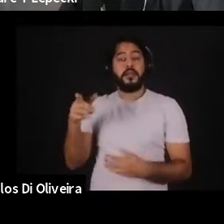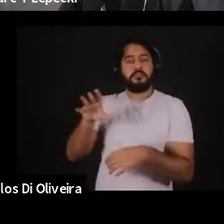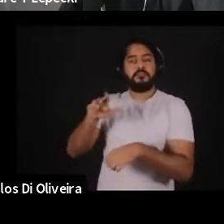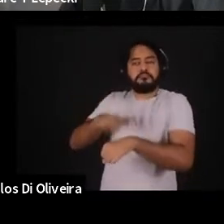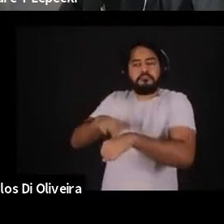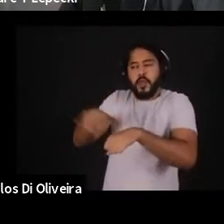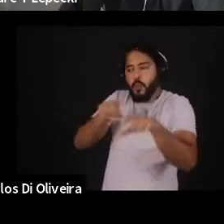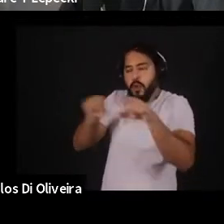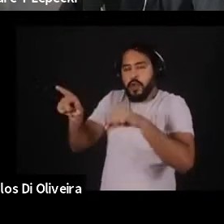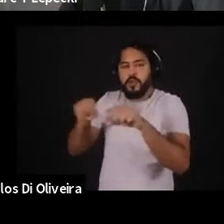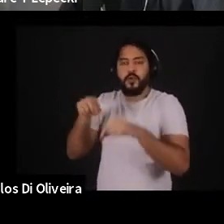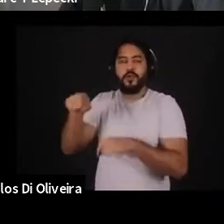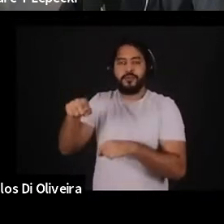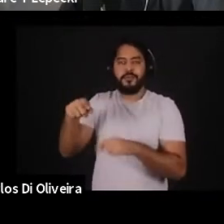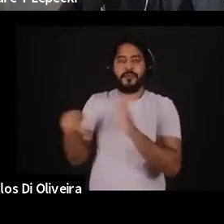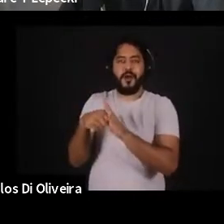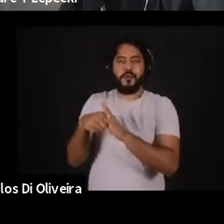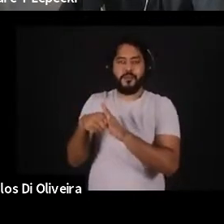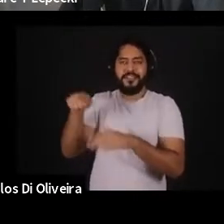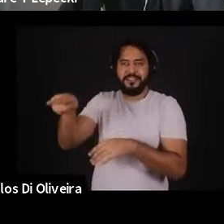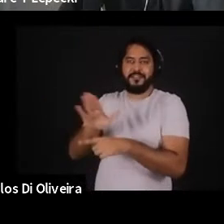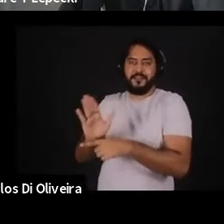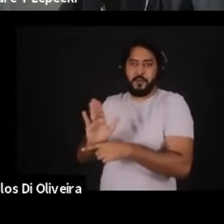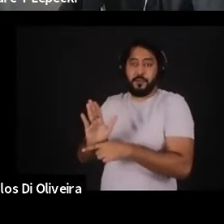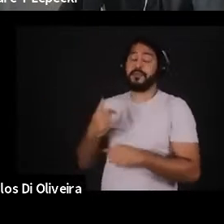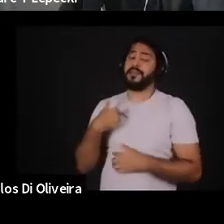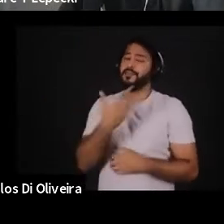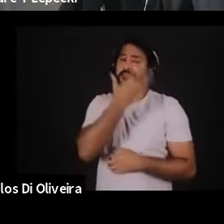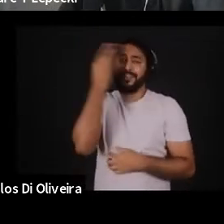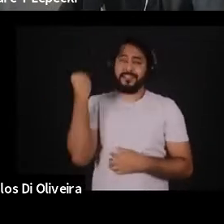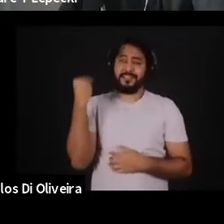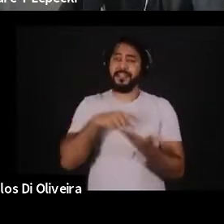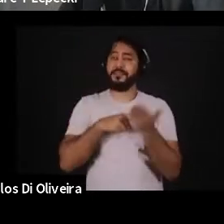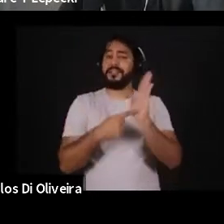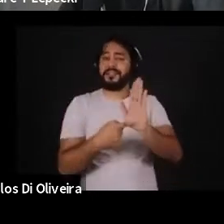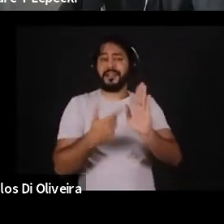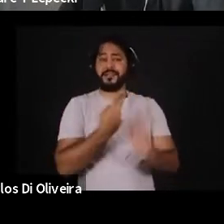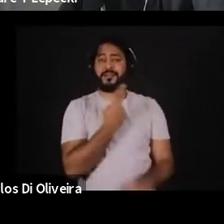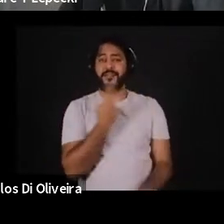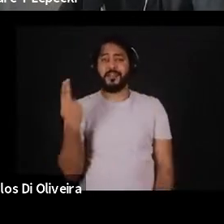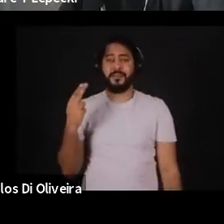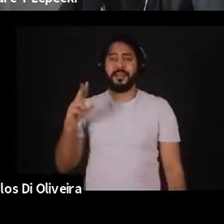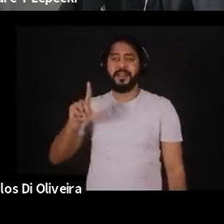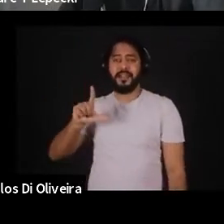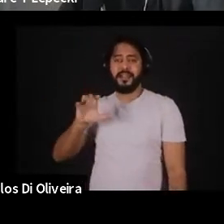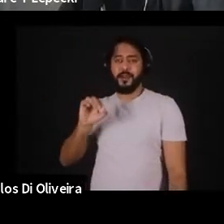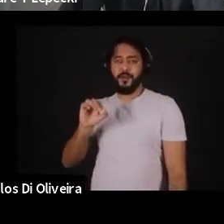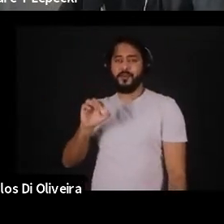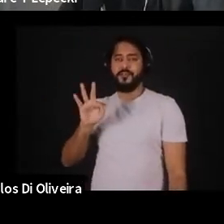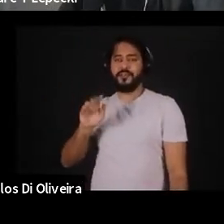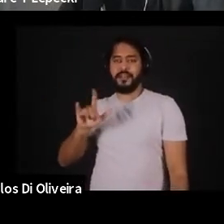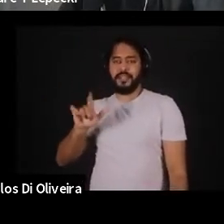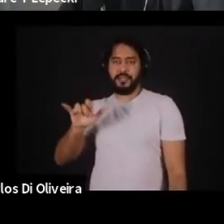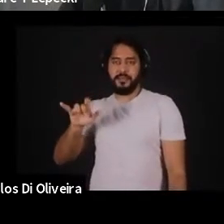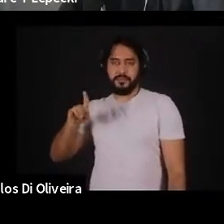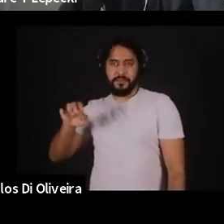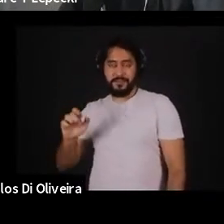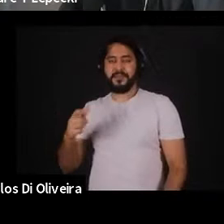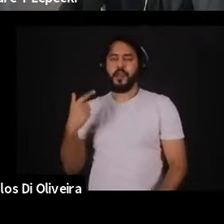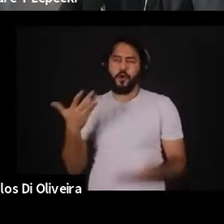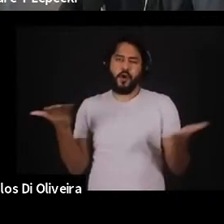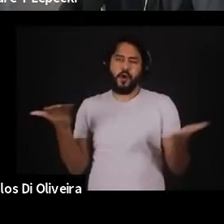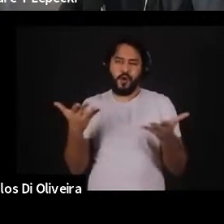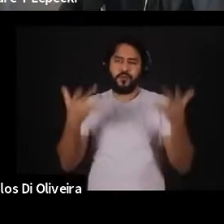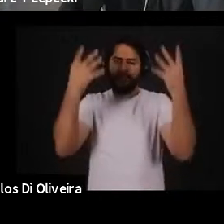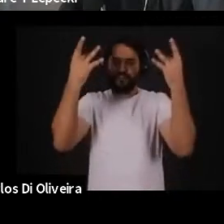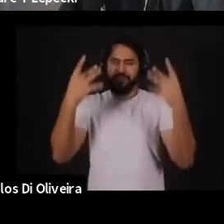faz parte. Ah, eu esqueci de fazer a apresentação. Meu nome é Léo Felipe, eu sou um homem branco, cisgênero, tenho